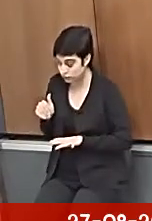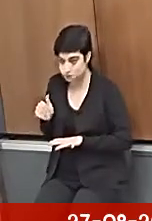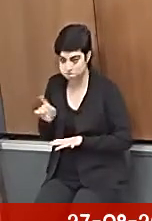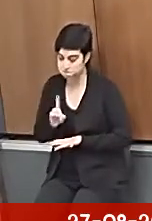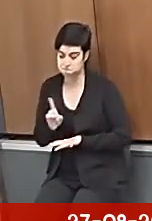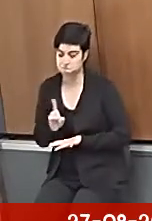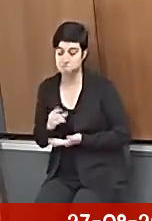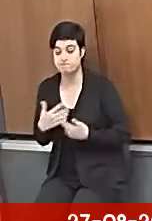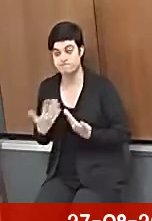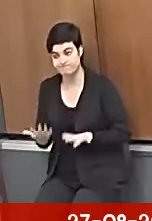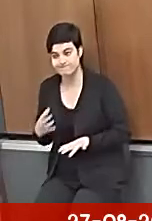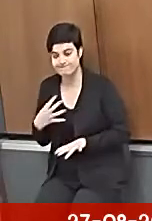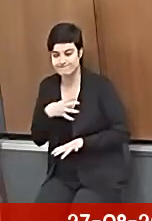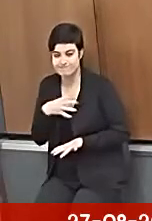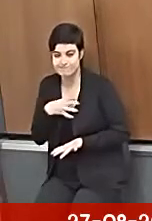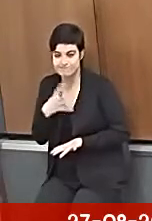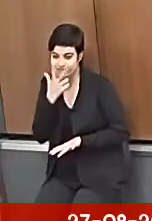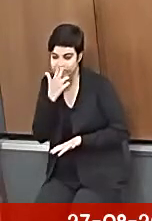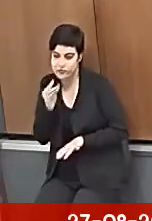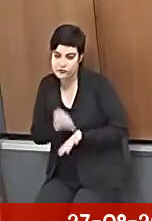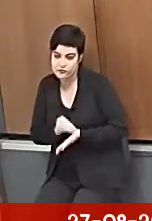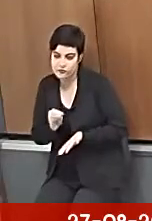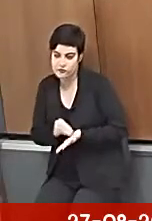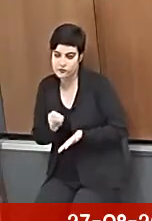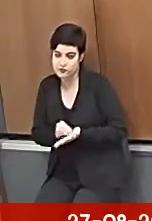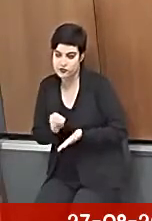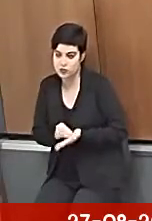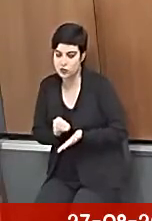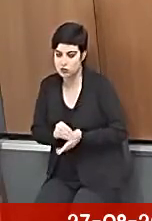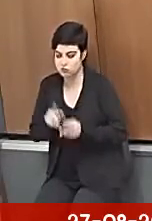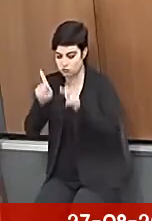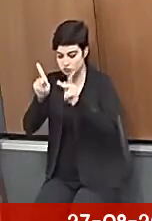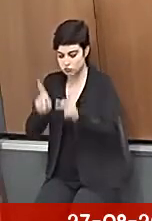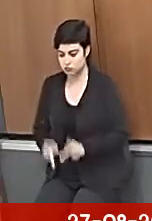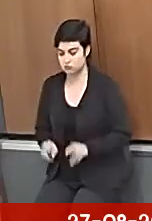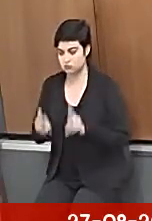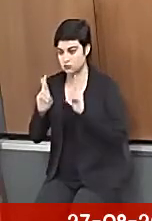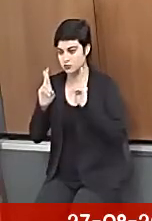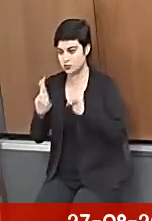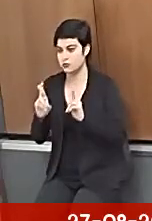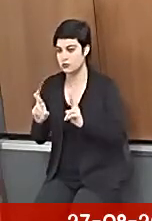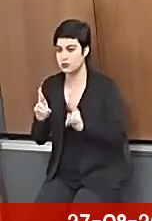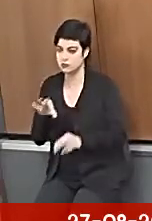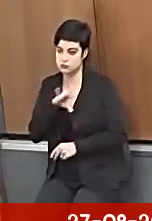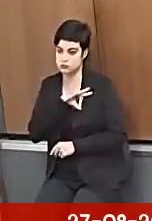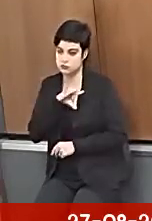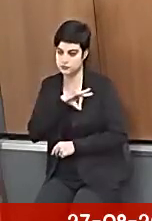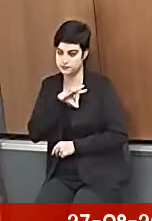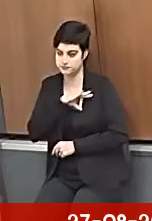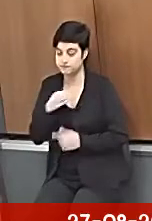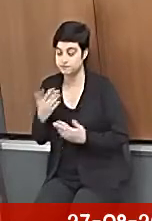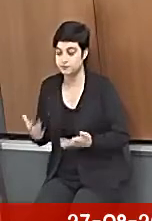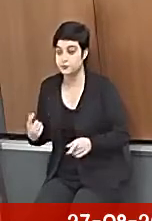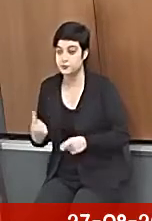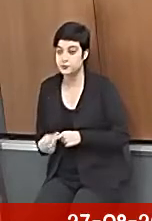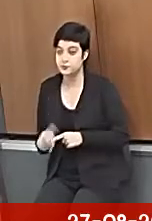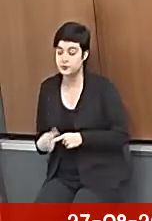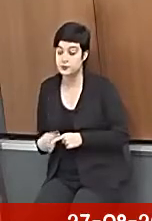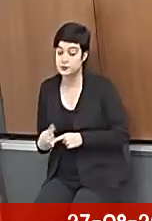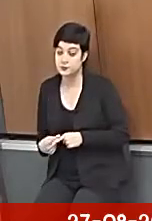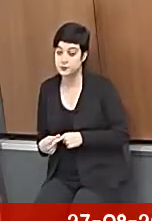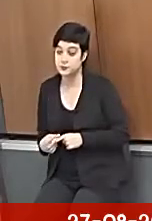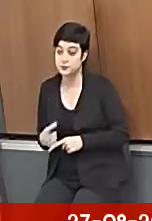eu senti falta da polícia militar de uma de um posicionamento da polícia militar porque é